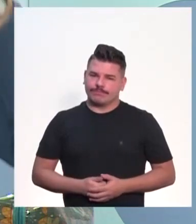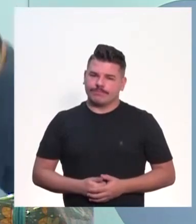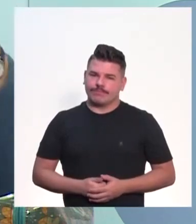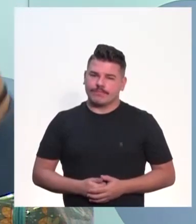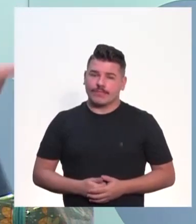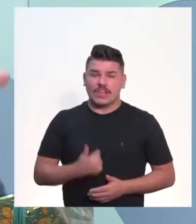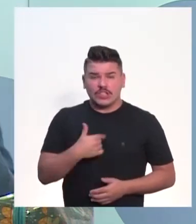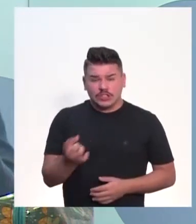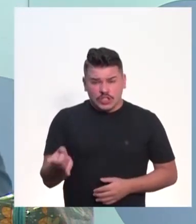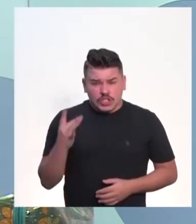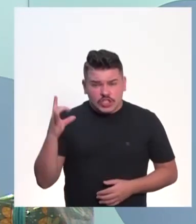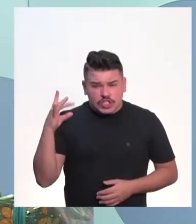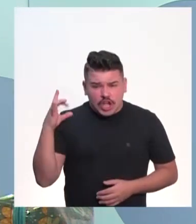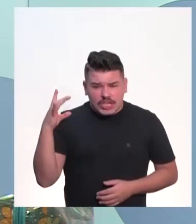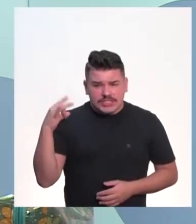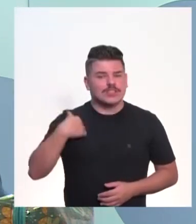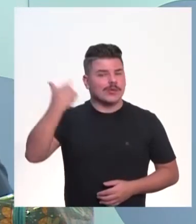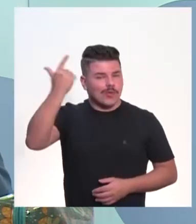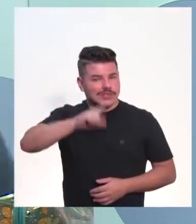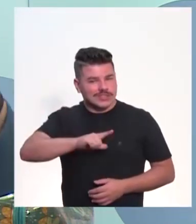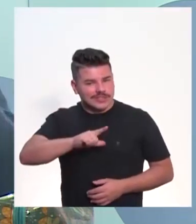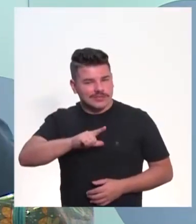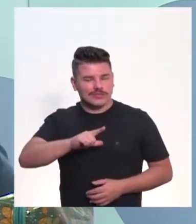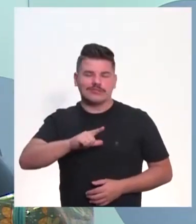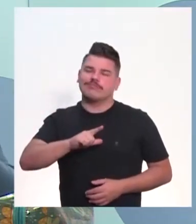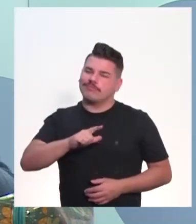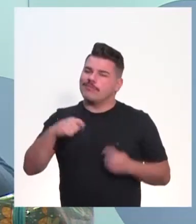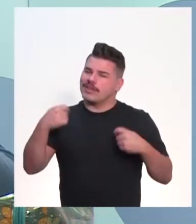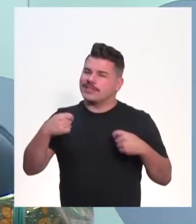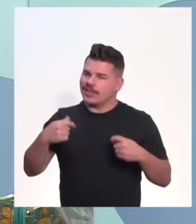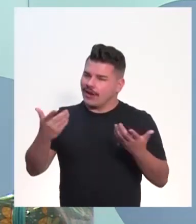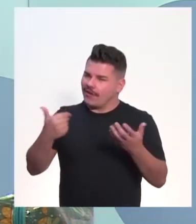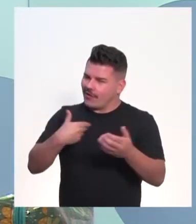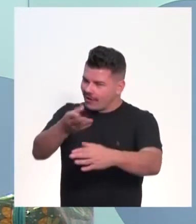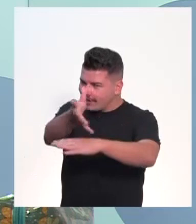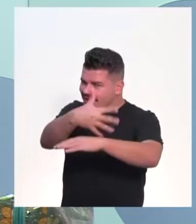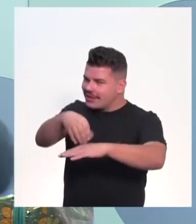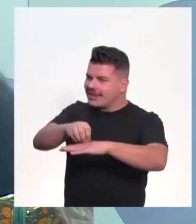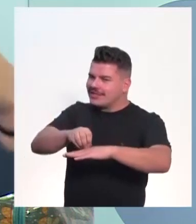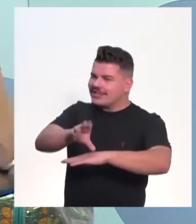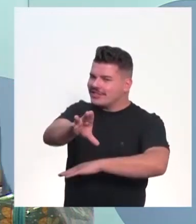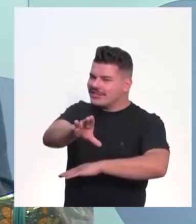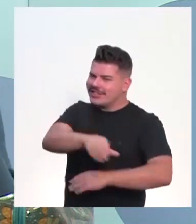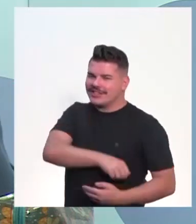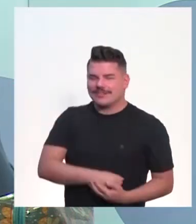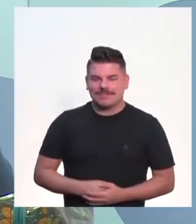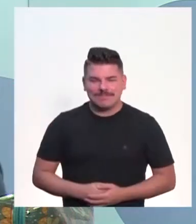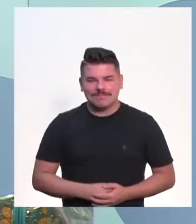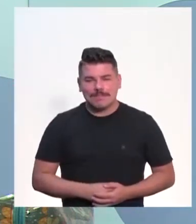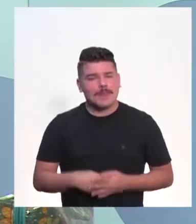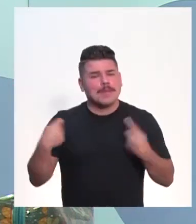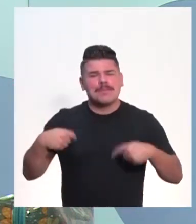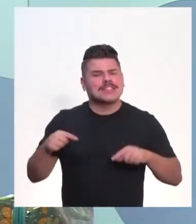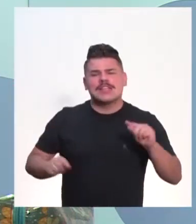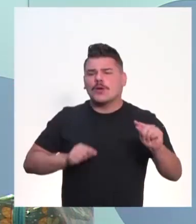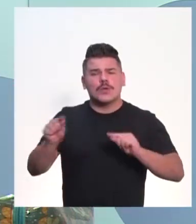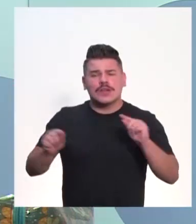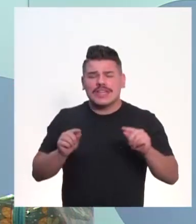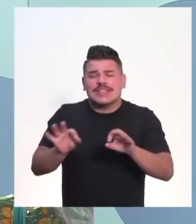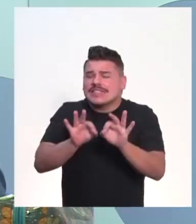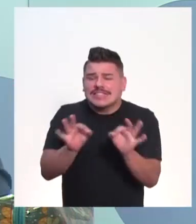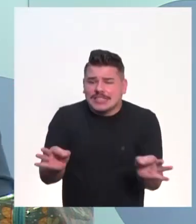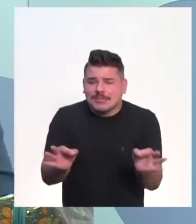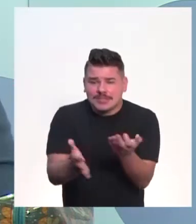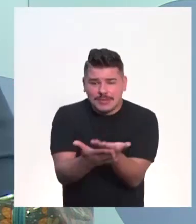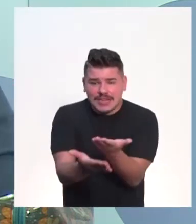só de cabeça, vai ficar meio complicado. Então, segue a gente que a gente tem as dicas boas. O que eu vou precisar? Qual é o material básico para qualquer